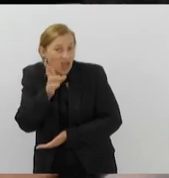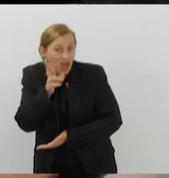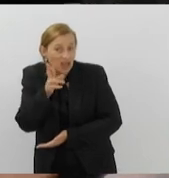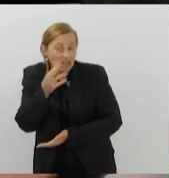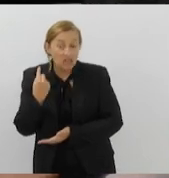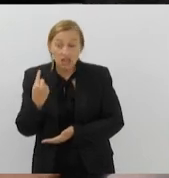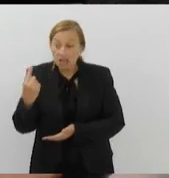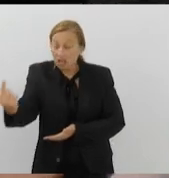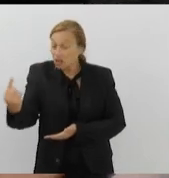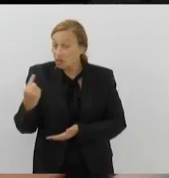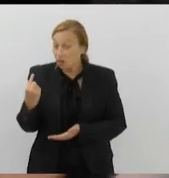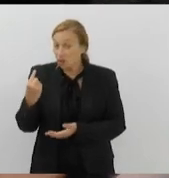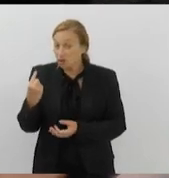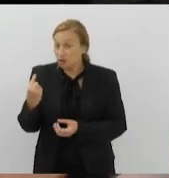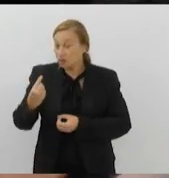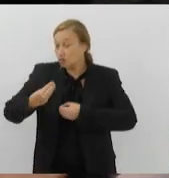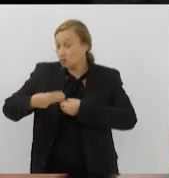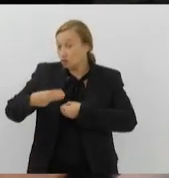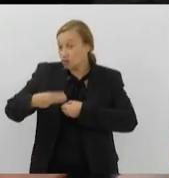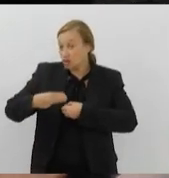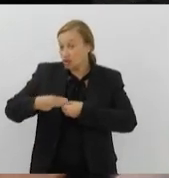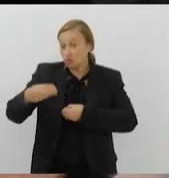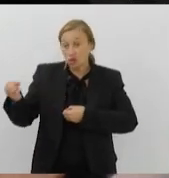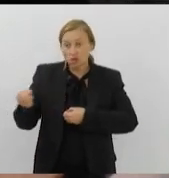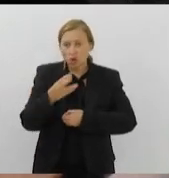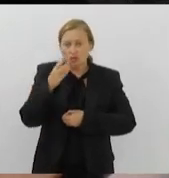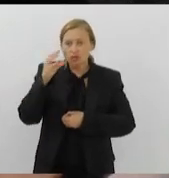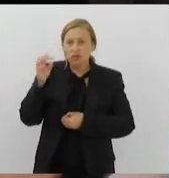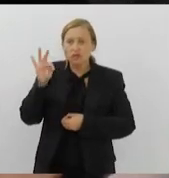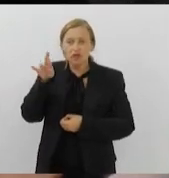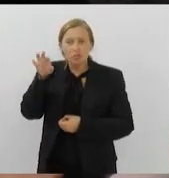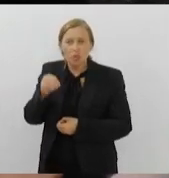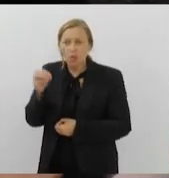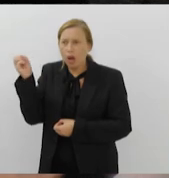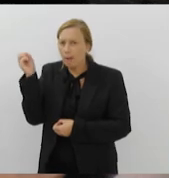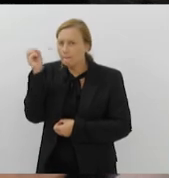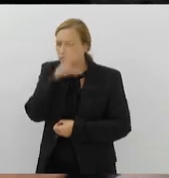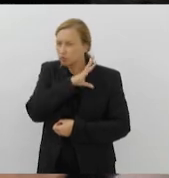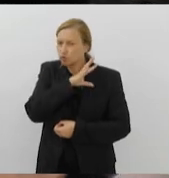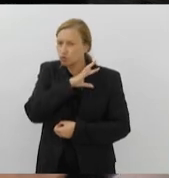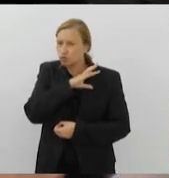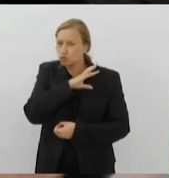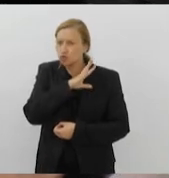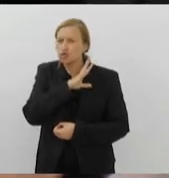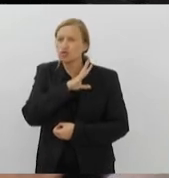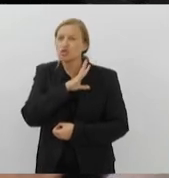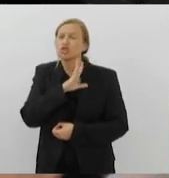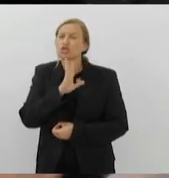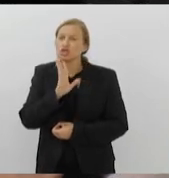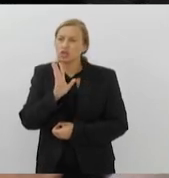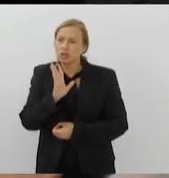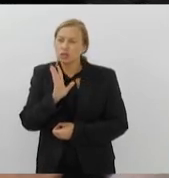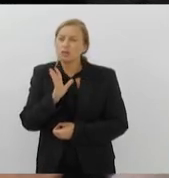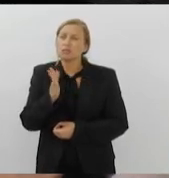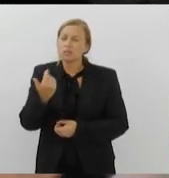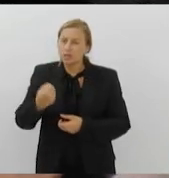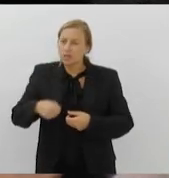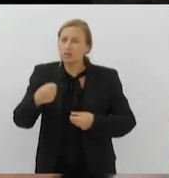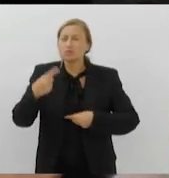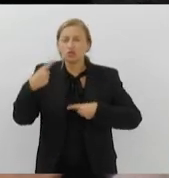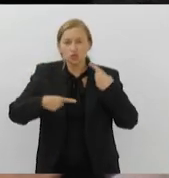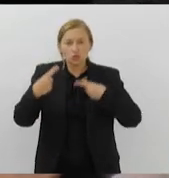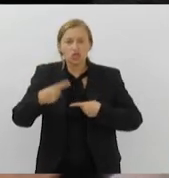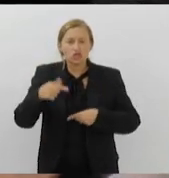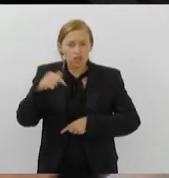e volta no município de Nova Friburgo. Isso é um absurdo. Isso já está passando da hora da gente discutir isso aqui na